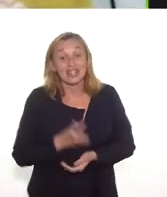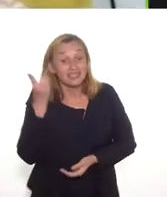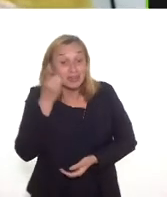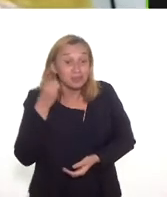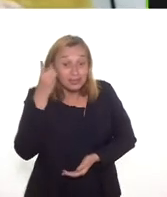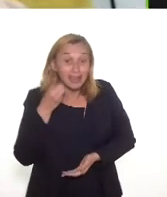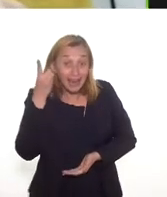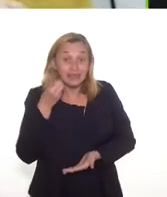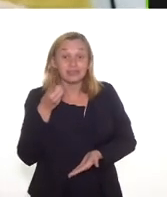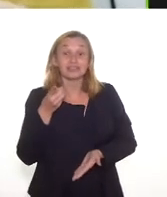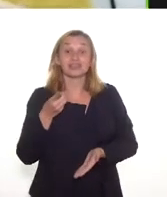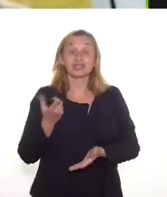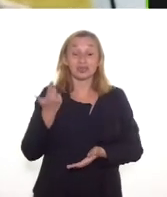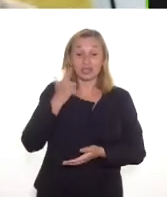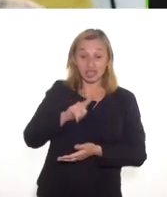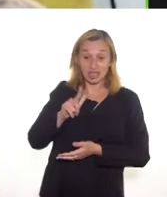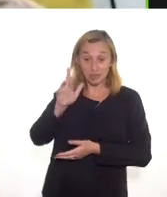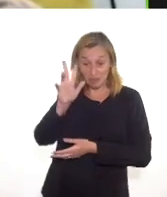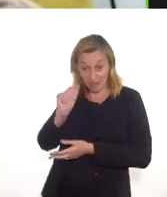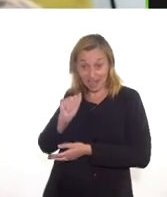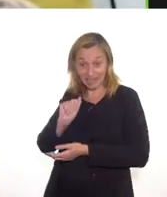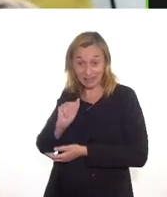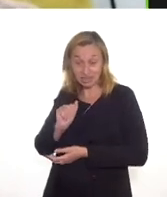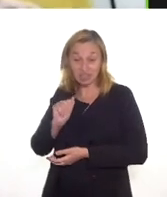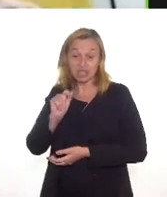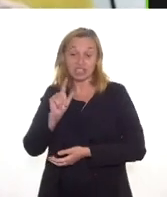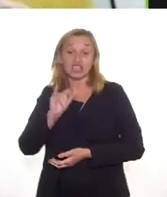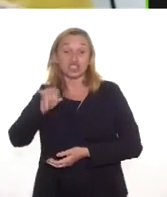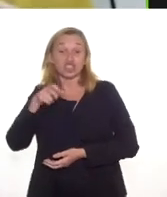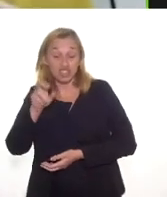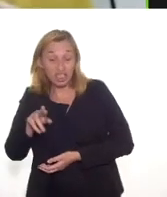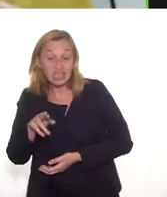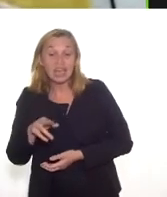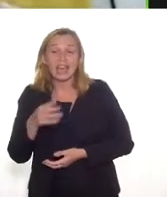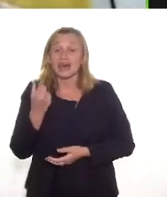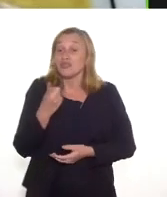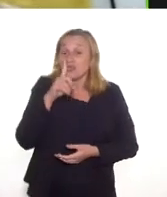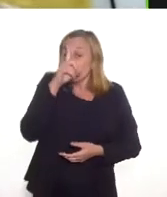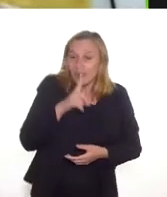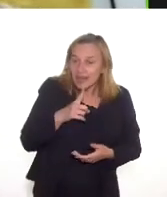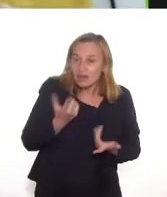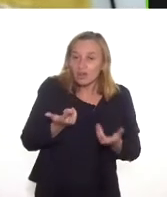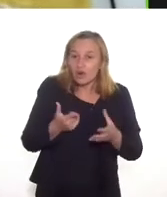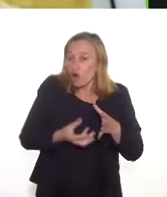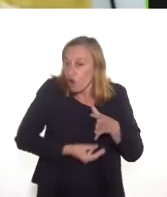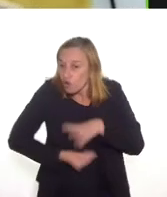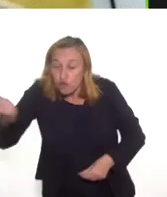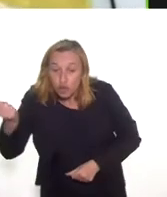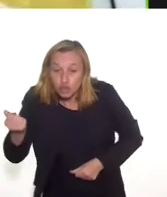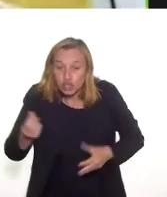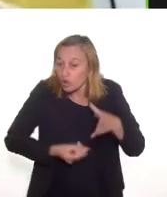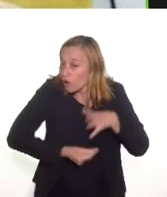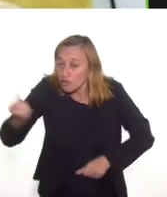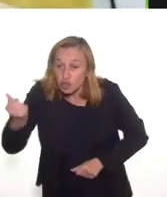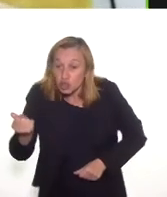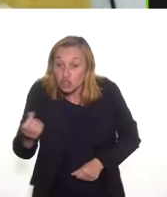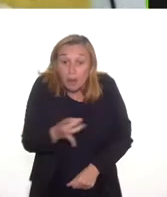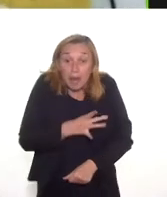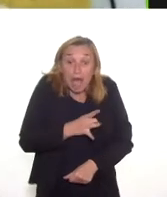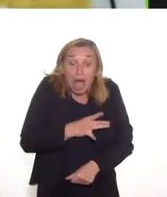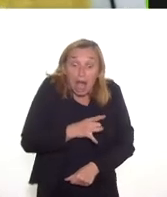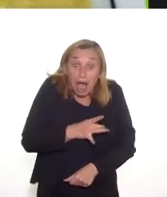deputado que ganhou a vaga, deputado Jean William, amarelou e foi embora, fugiu, covarde. E